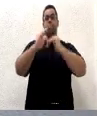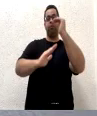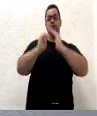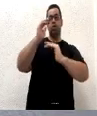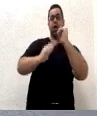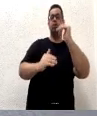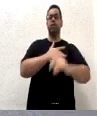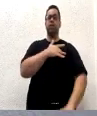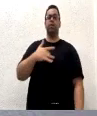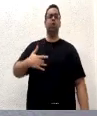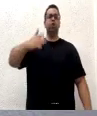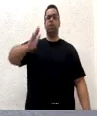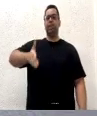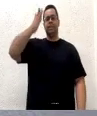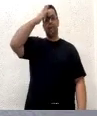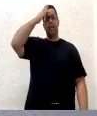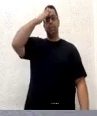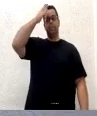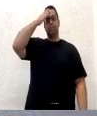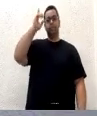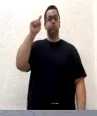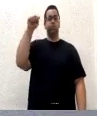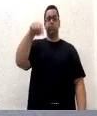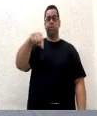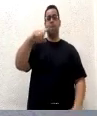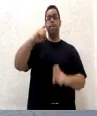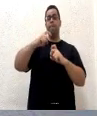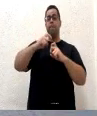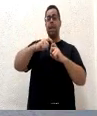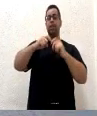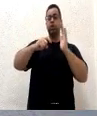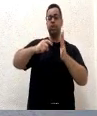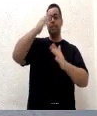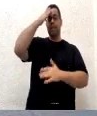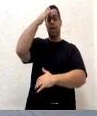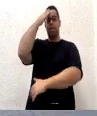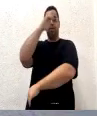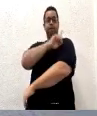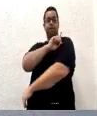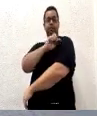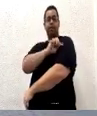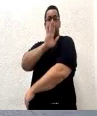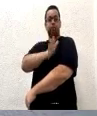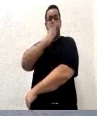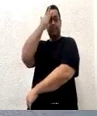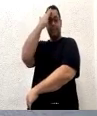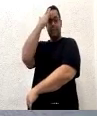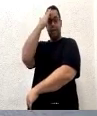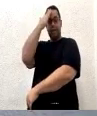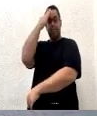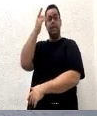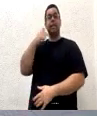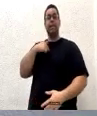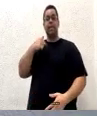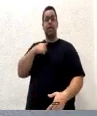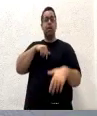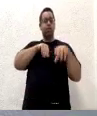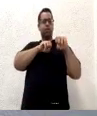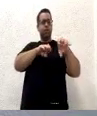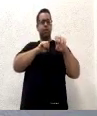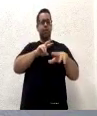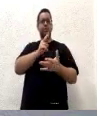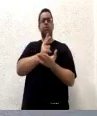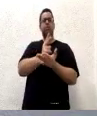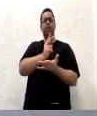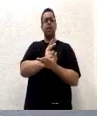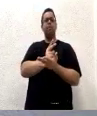estudar sobre dengue e tratar adequadamente. É isso que a gente bate com os nossos profissionais, que a gente fica atento, como é que notifica, como é que faz,